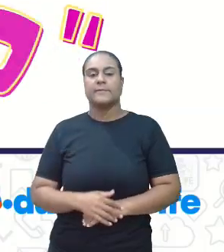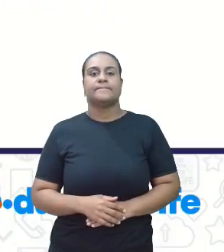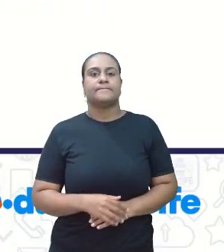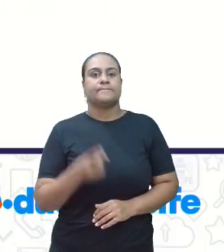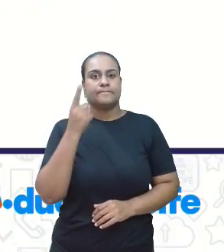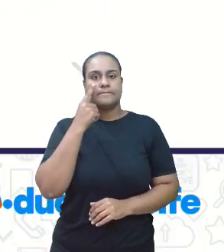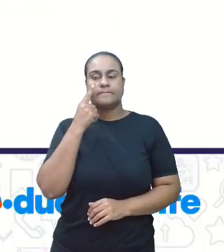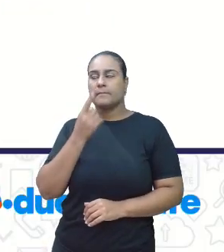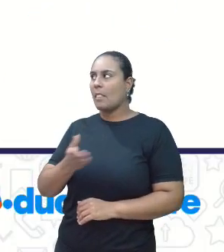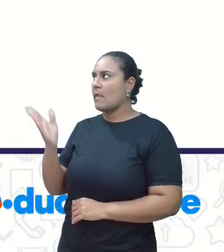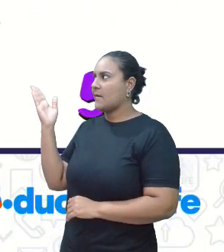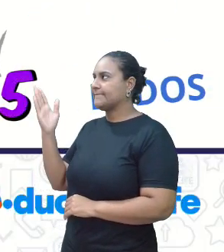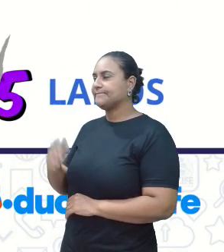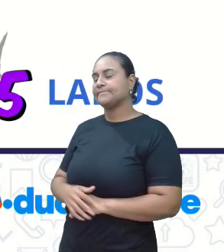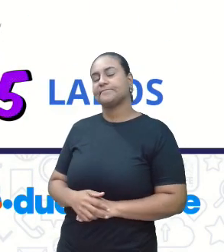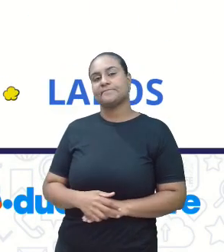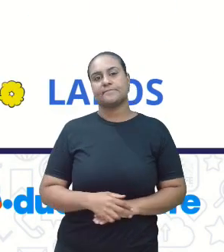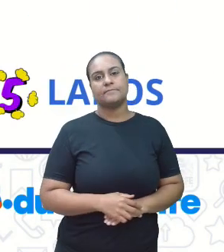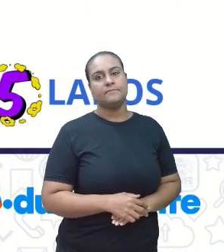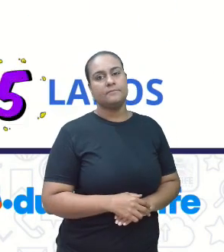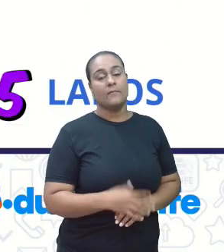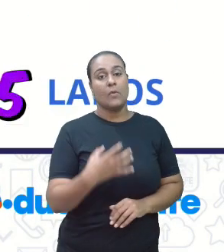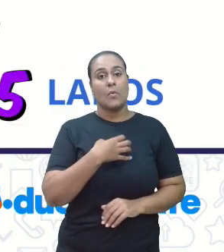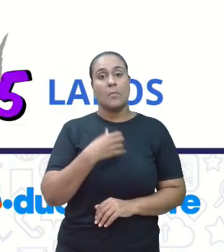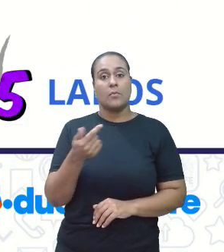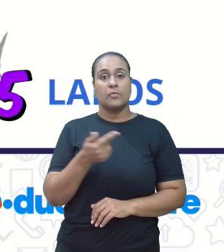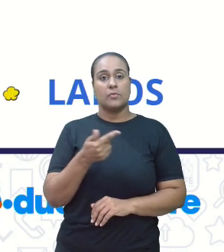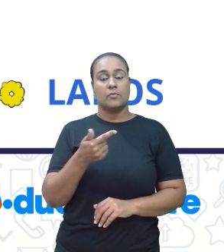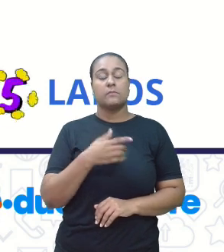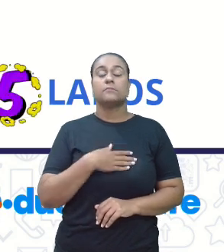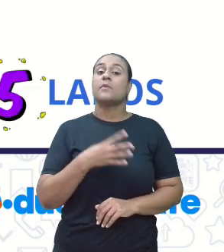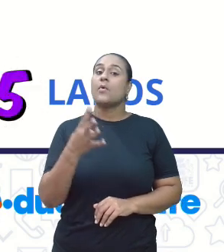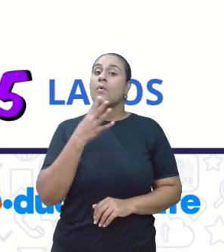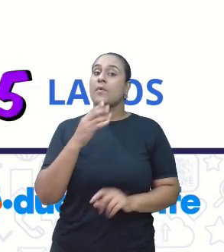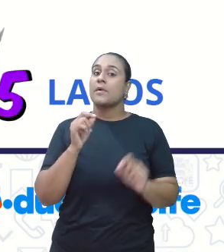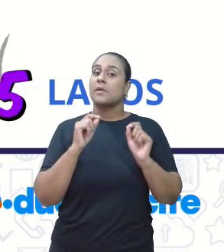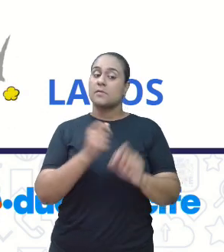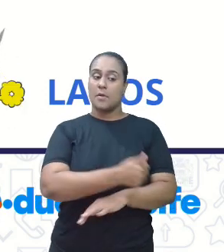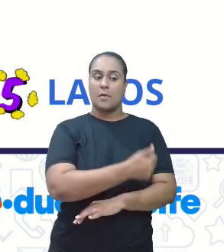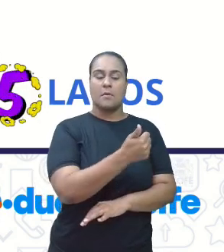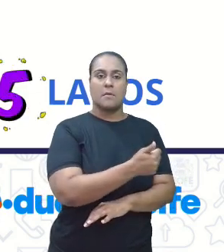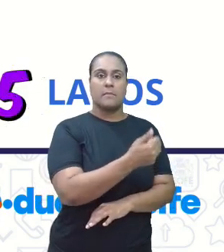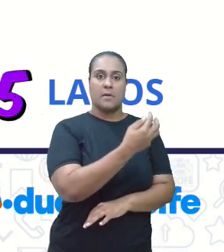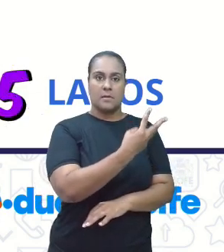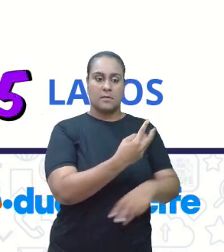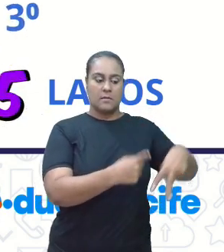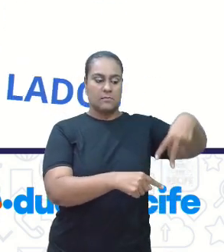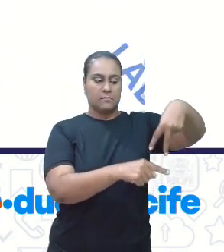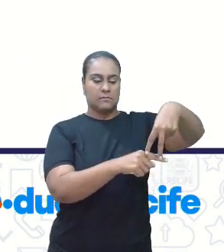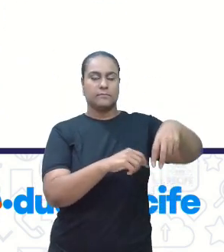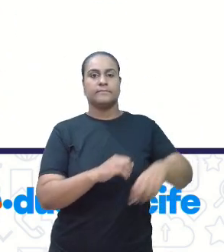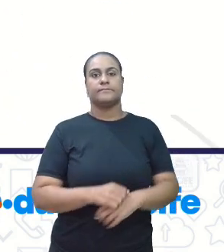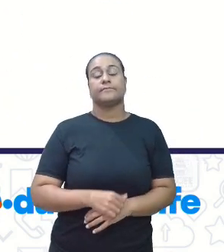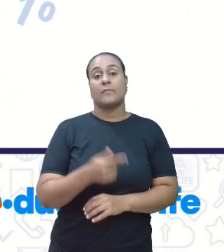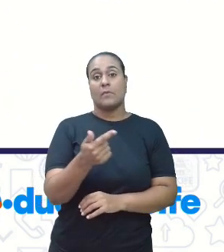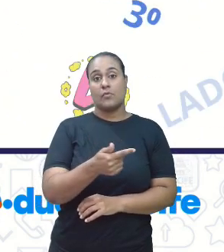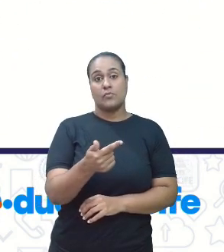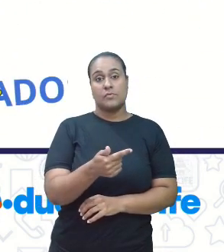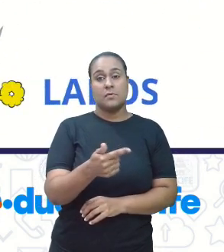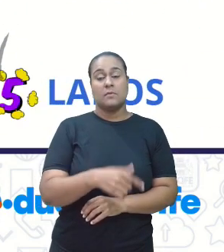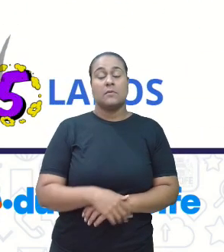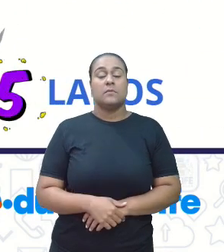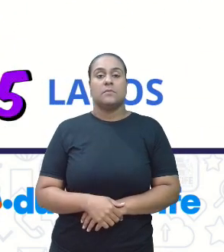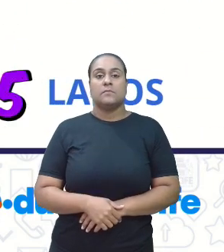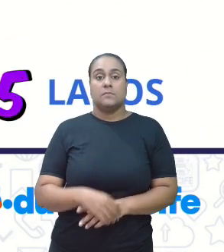Então o modo 2, eu vou perceber o seguinte, eu já conheço que o primeiro elemento ele tem 3 lados, o segundo elemento ele